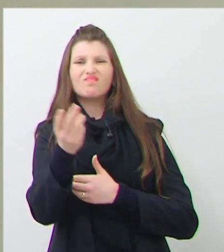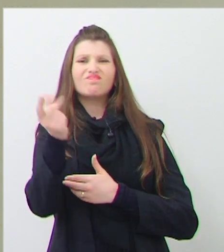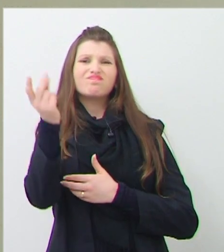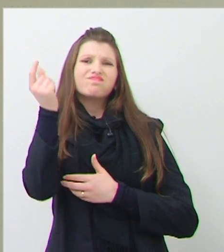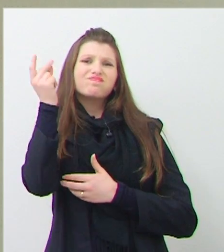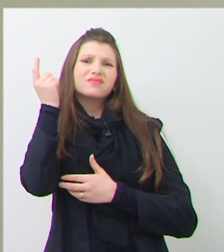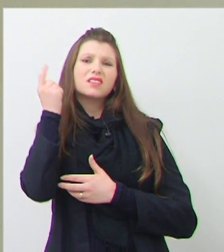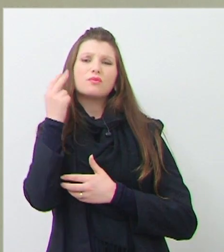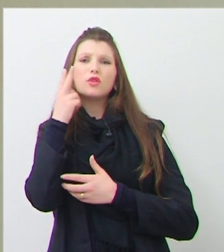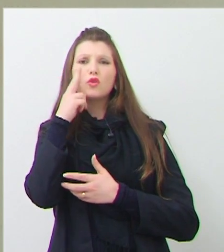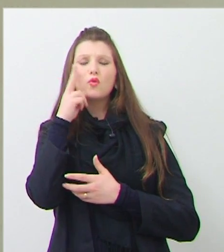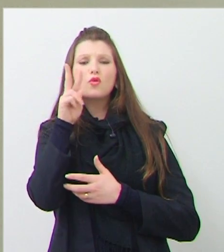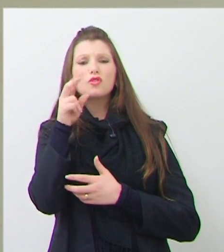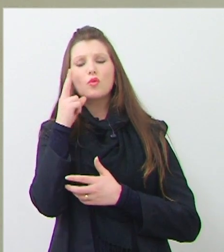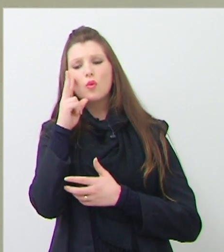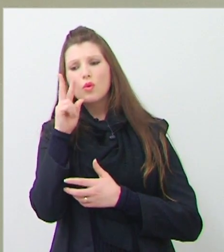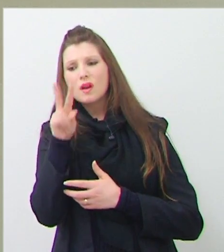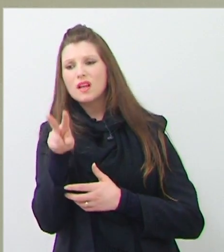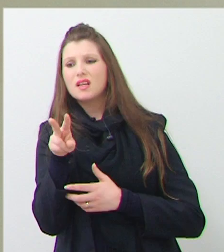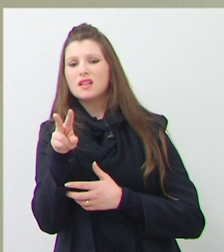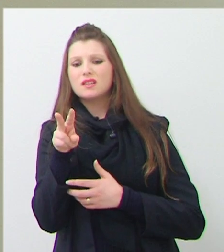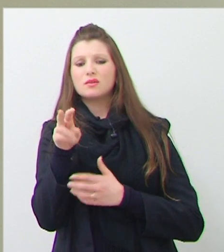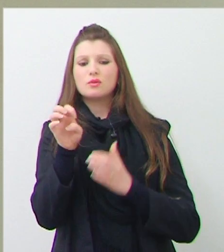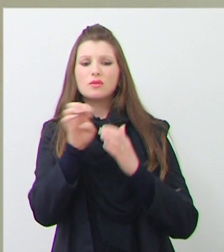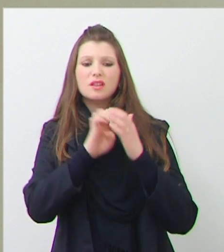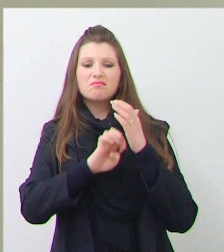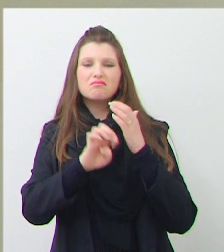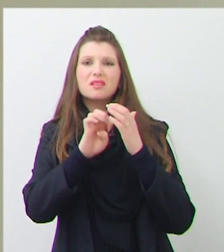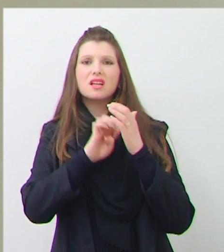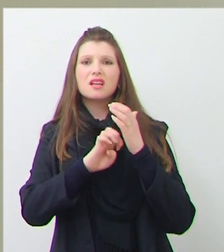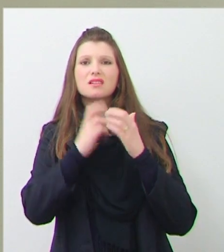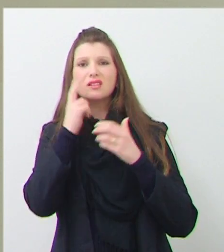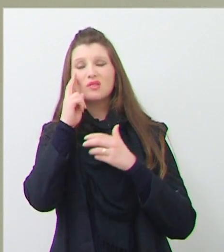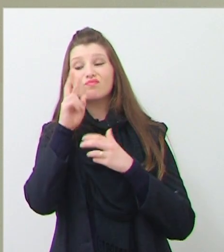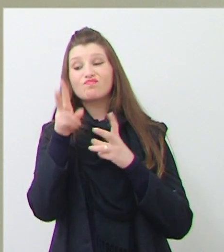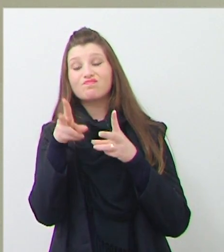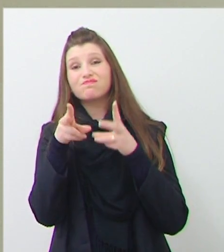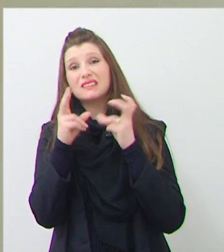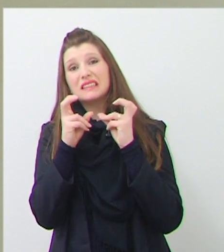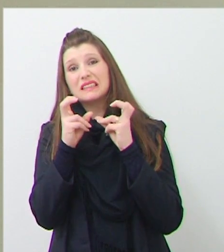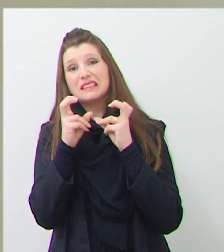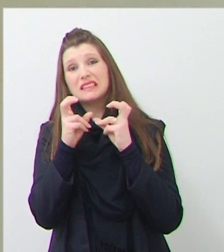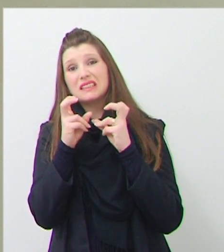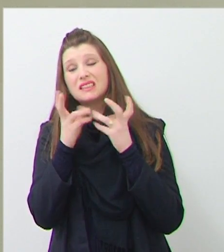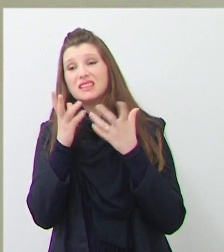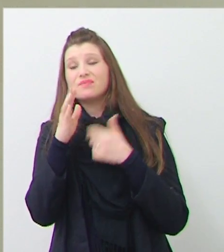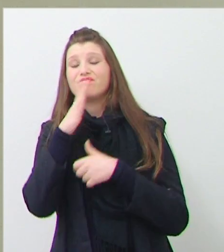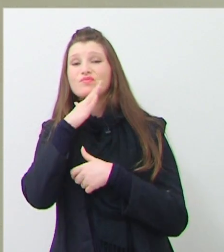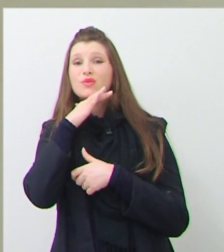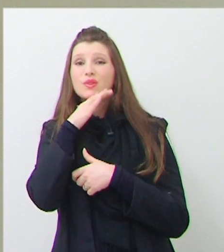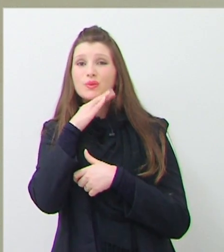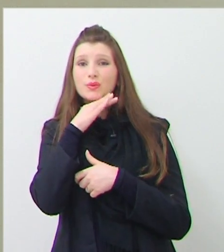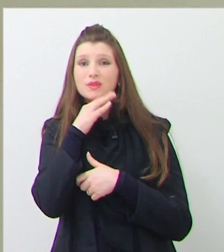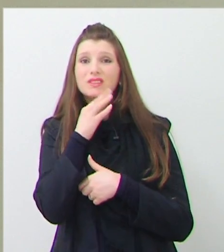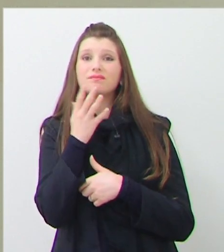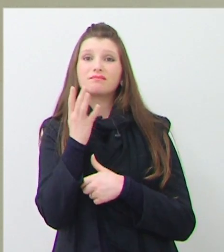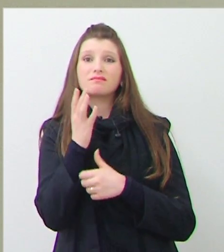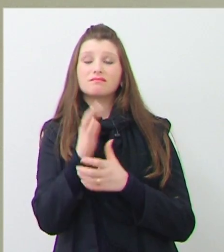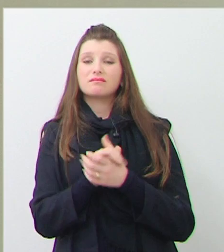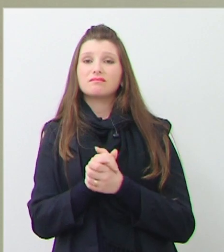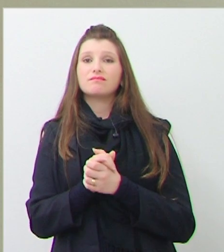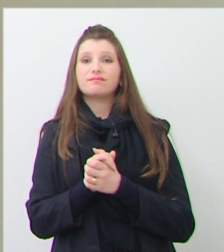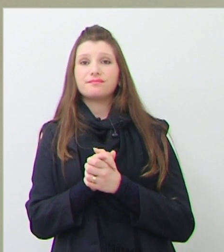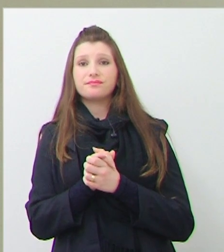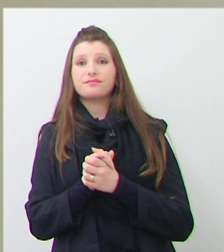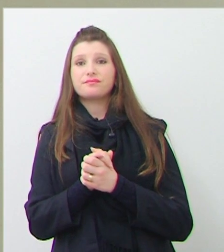E visitando hoje algumas empresas na área industrial, a gente pôde perceber o estado é calamidade, doutor